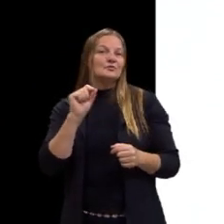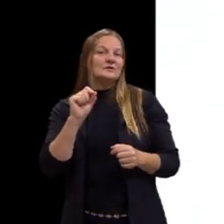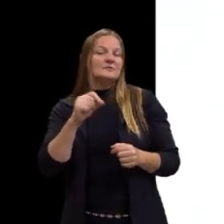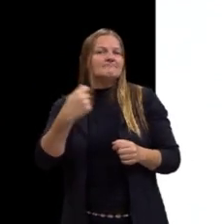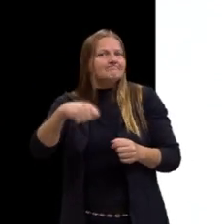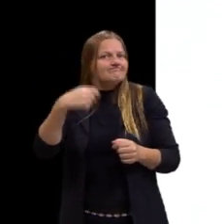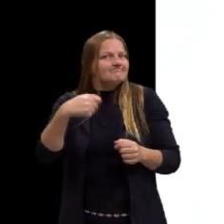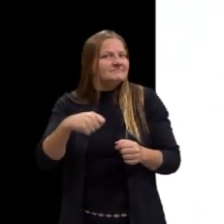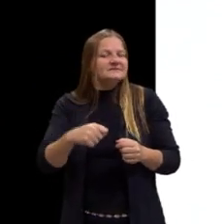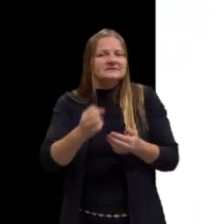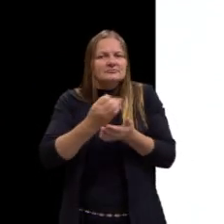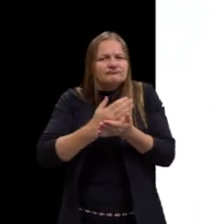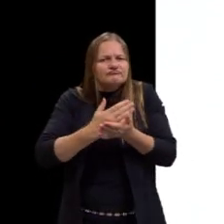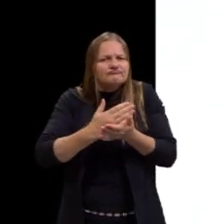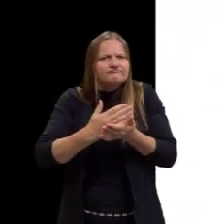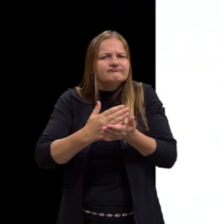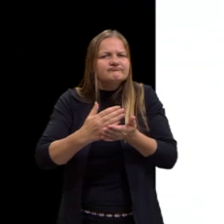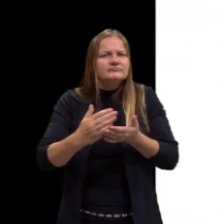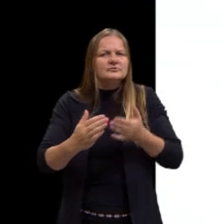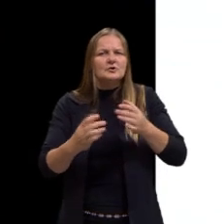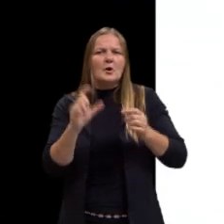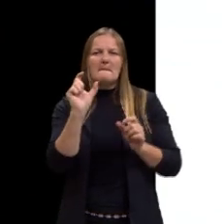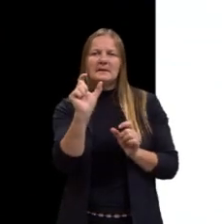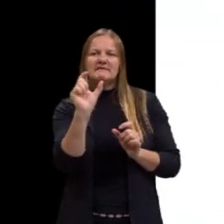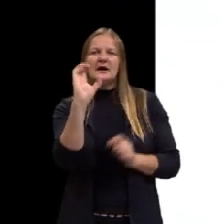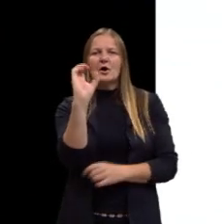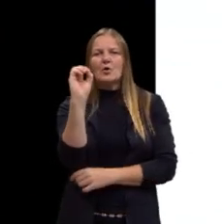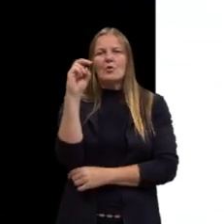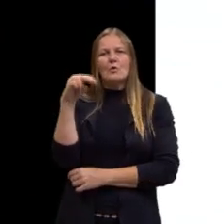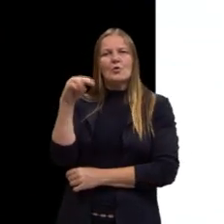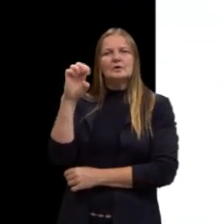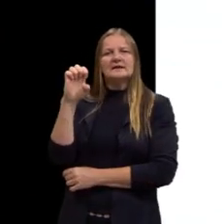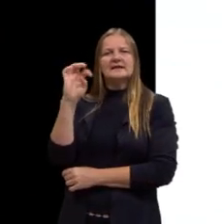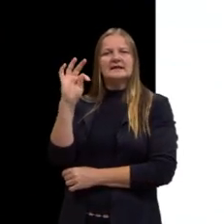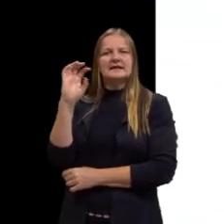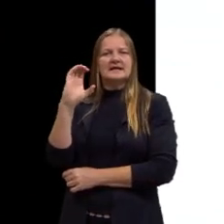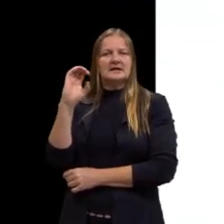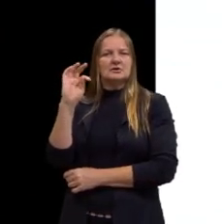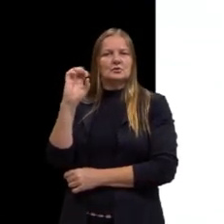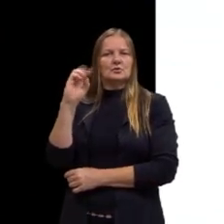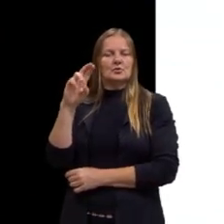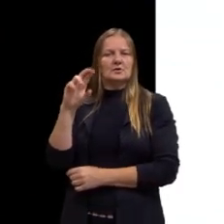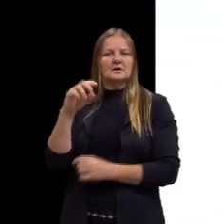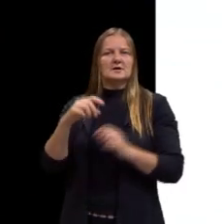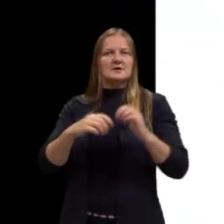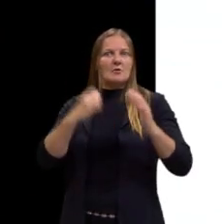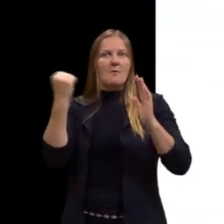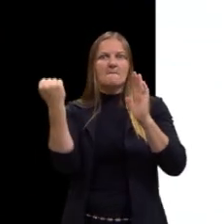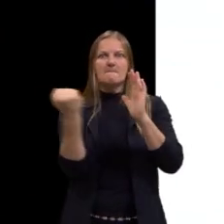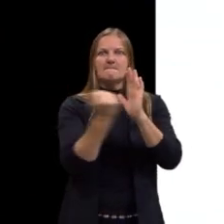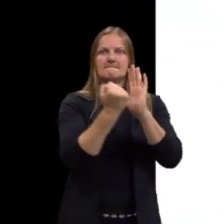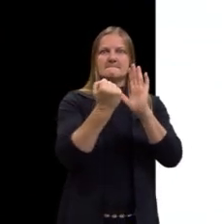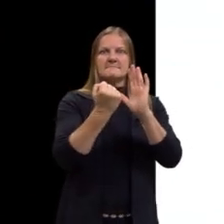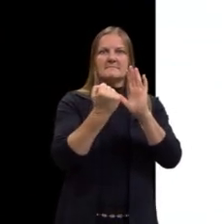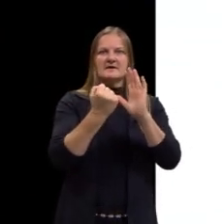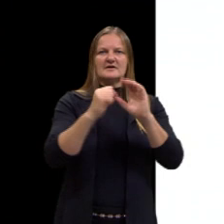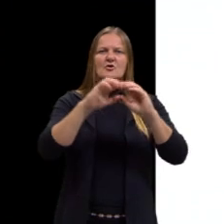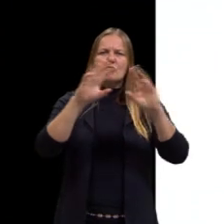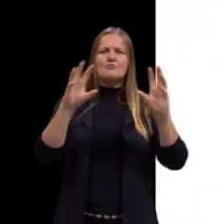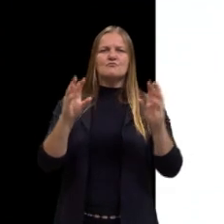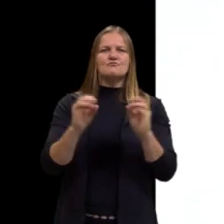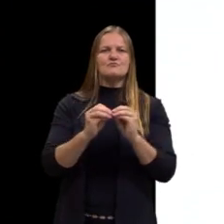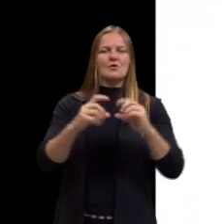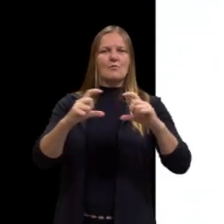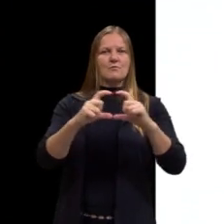deve-se partir de um conector que vai de marcar o parágrafo de conclusão para